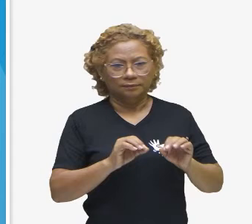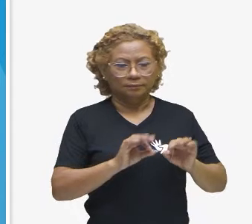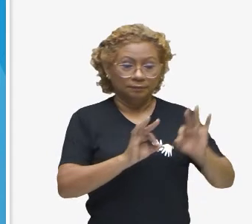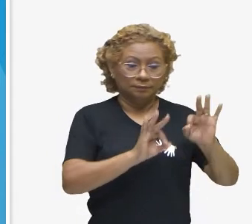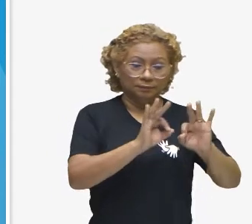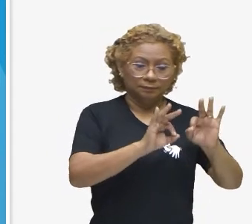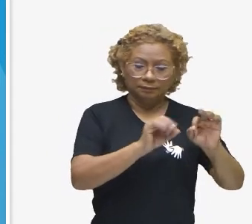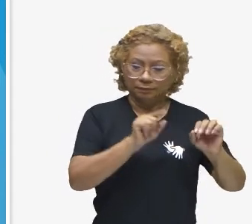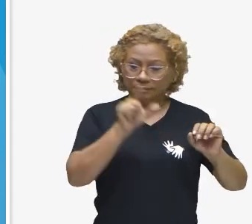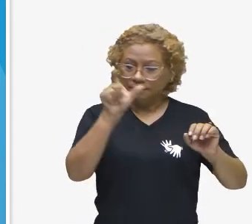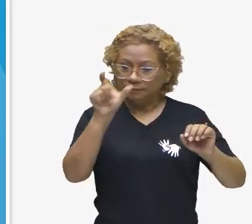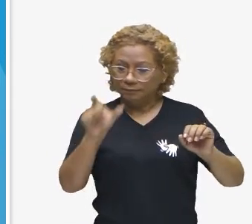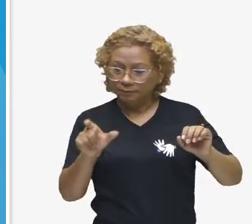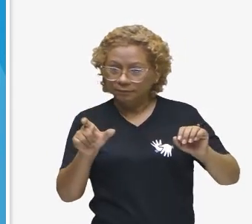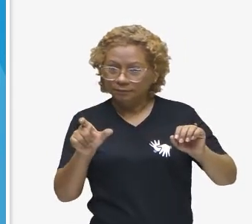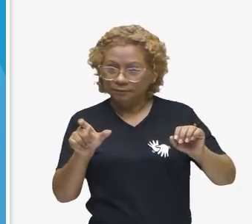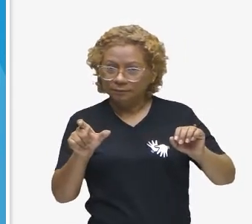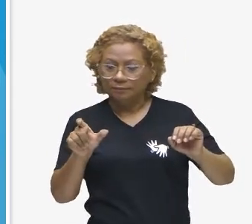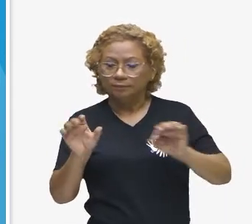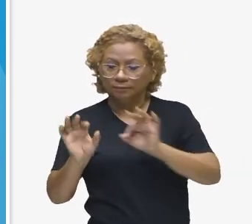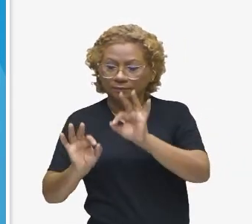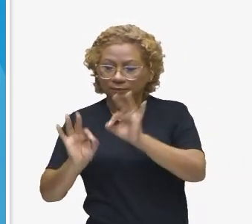Quando o raio